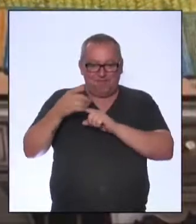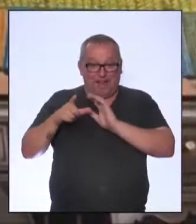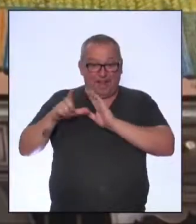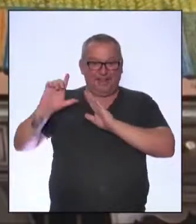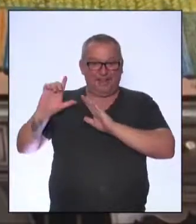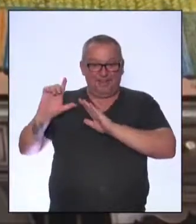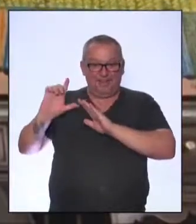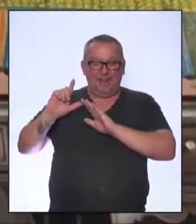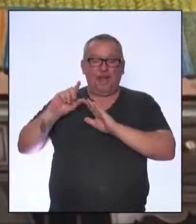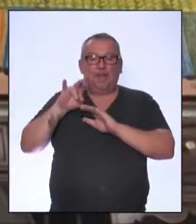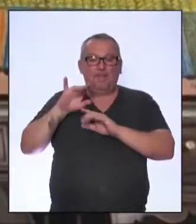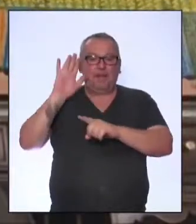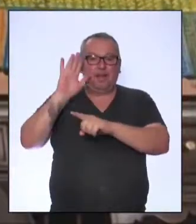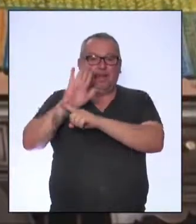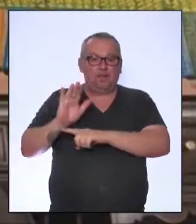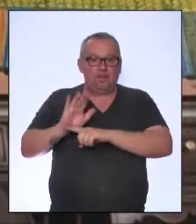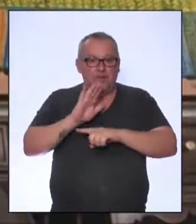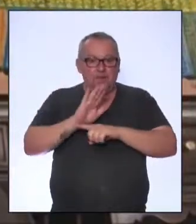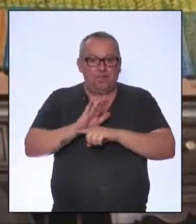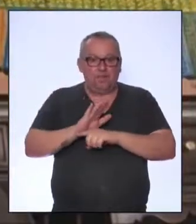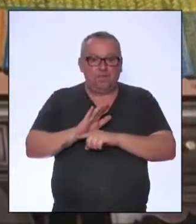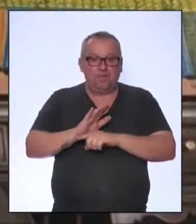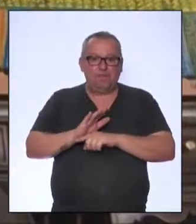vai ajudar nessas